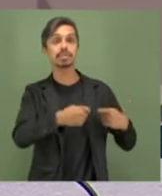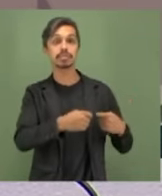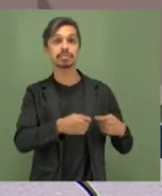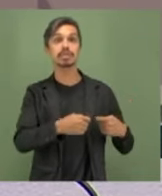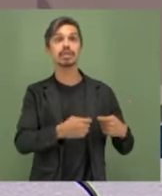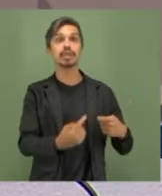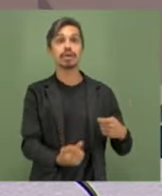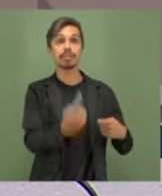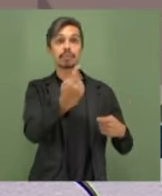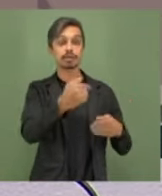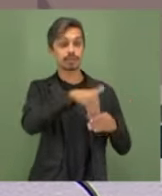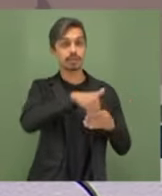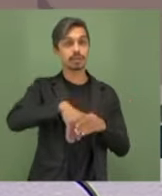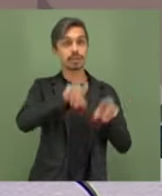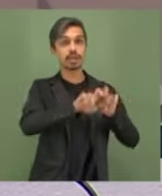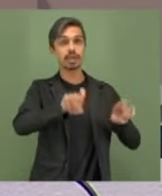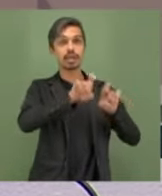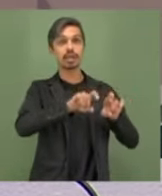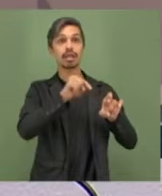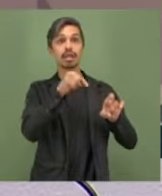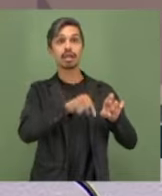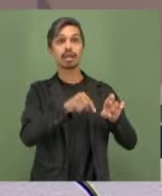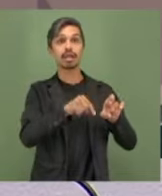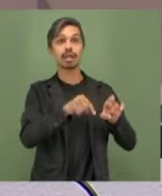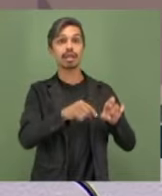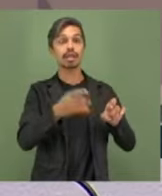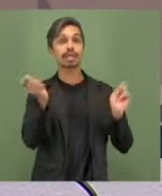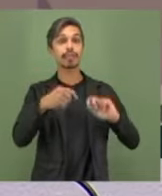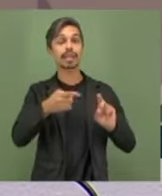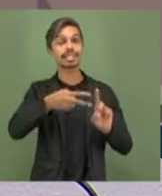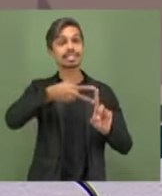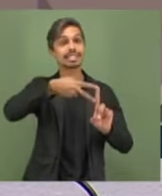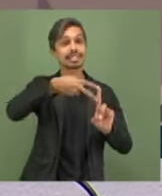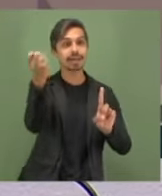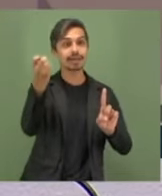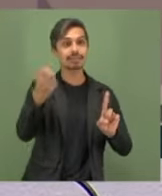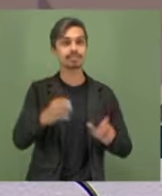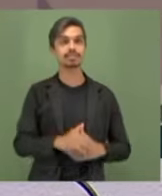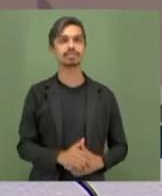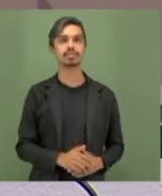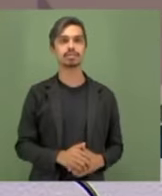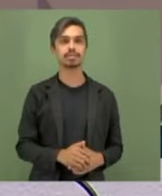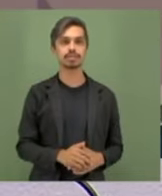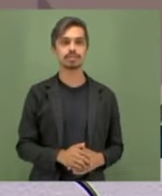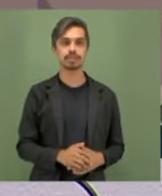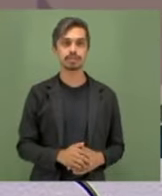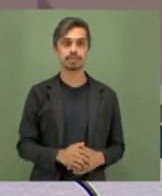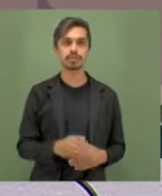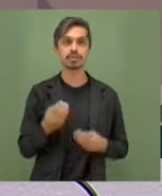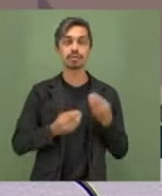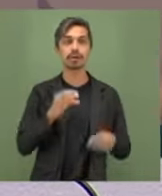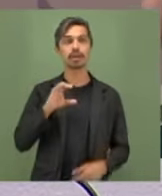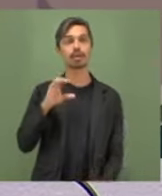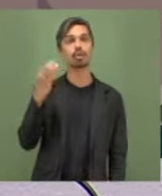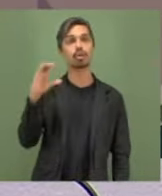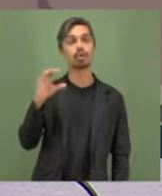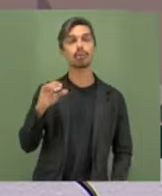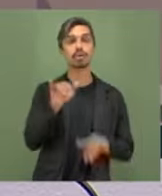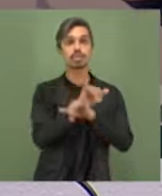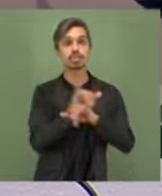urnas eletrónicas são hackeáveis, comprovadamente hackeáveis, como a Globo noticiou em 2019